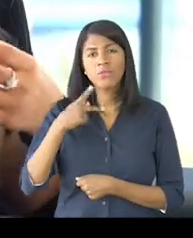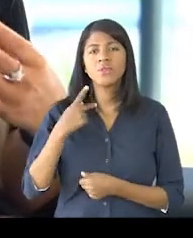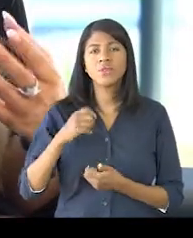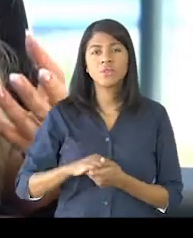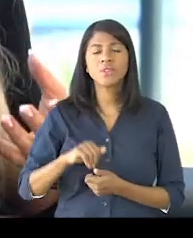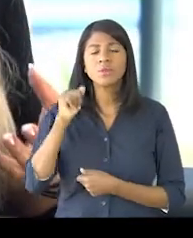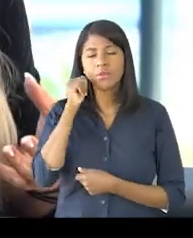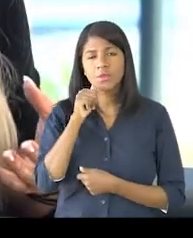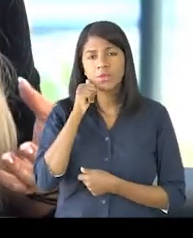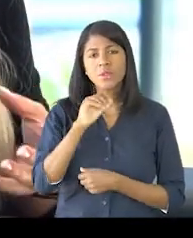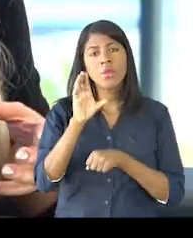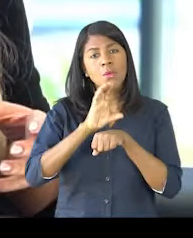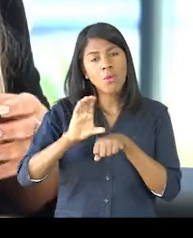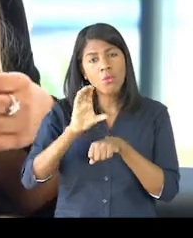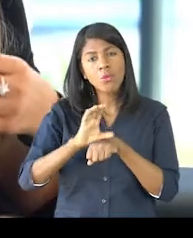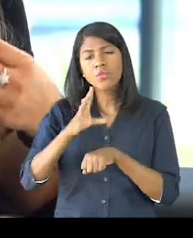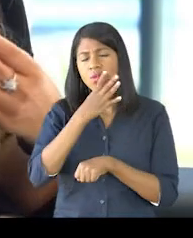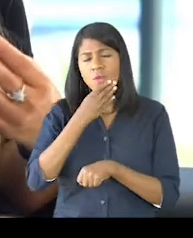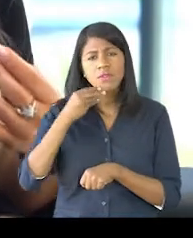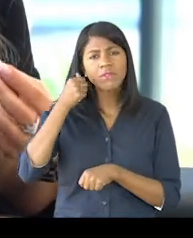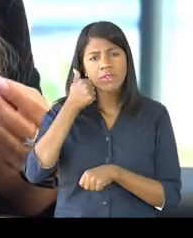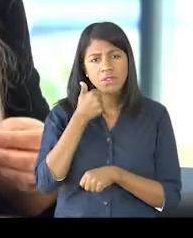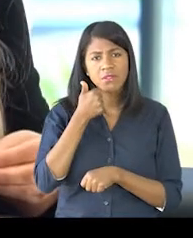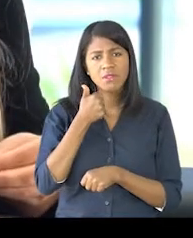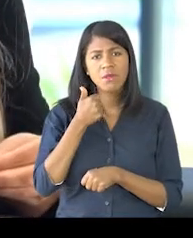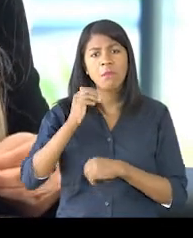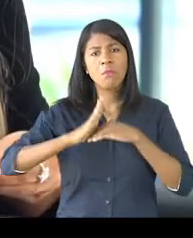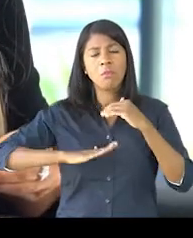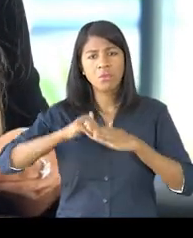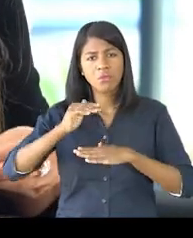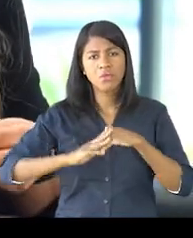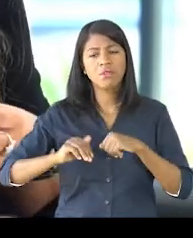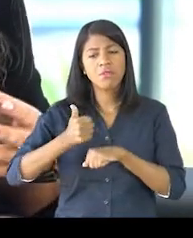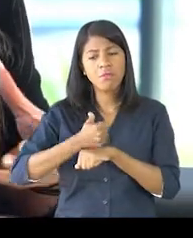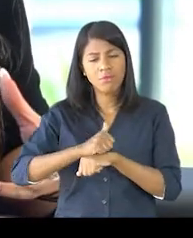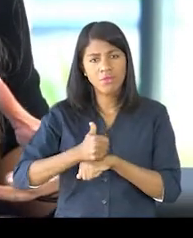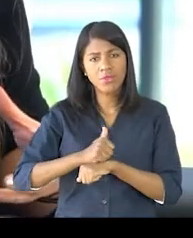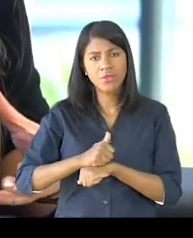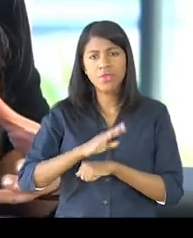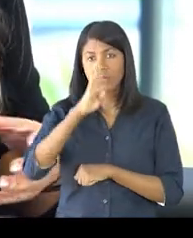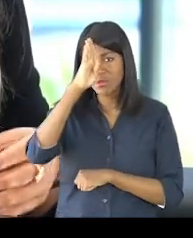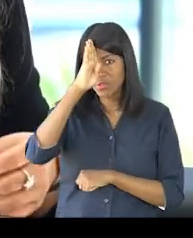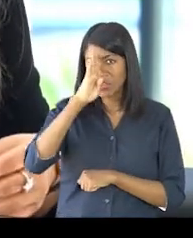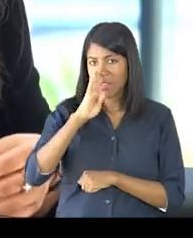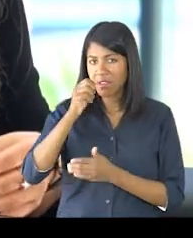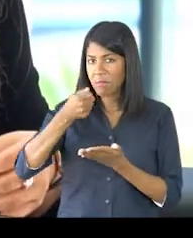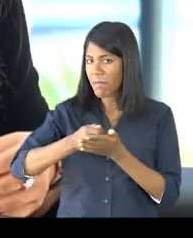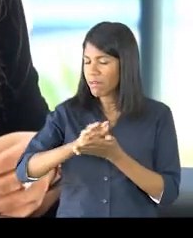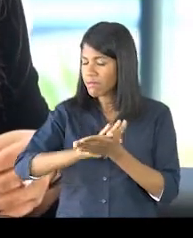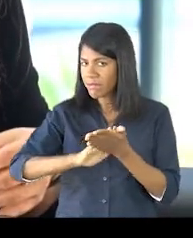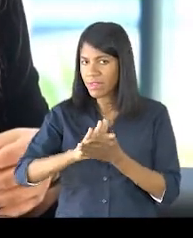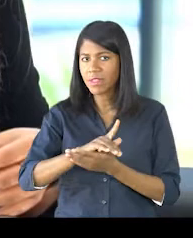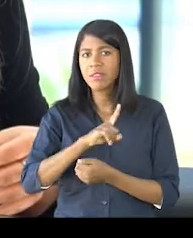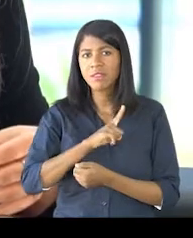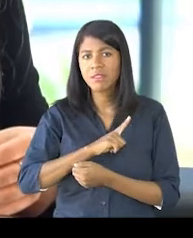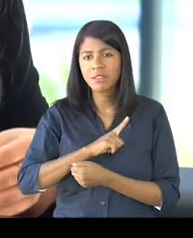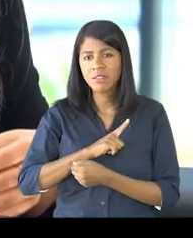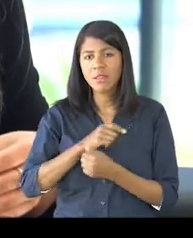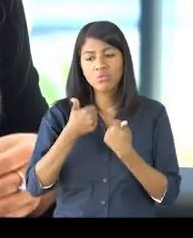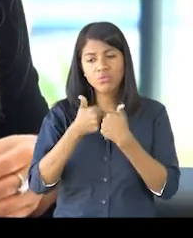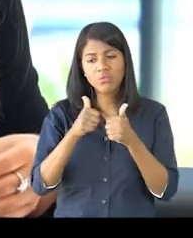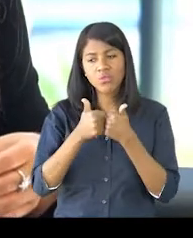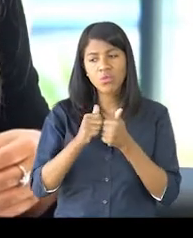existe políticas públicas para elas, que existem cursos de qualificação profissional gratuitos, que inclusive nós oferecemos o